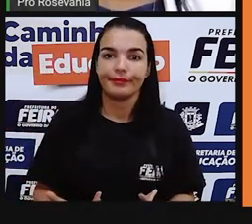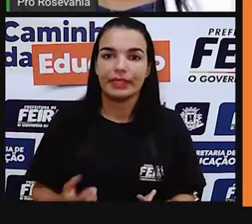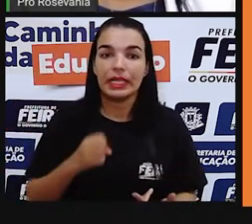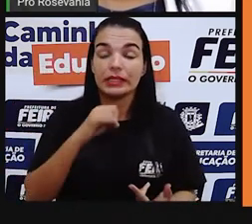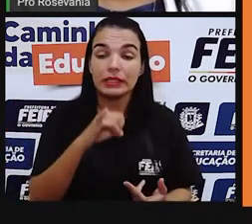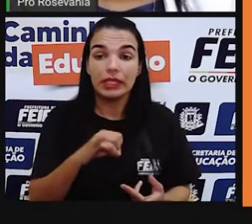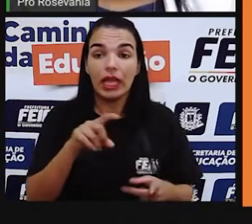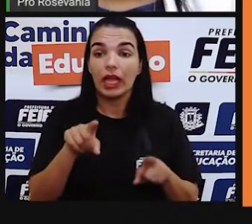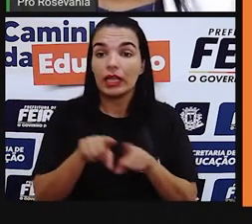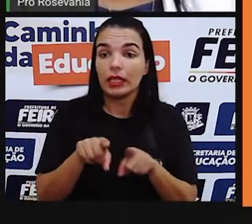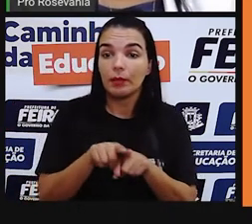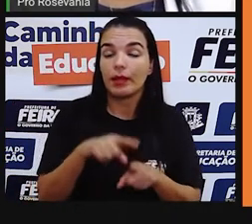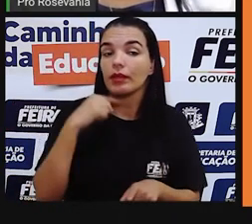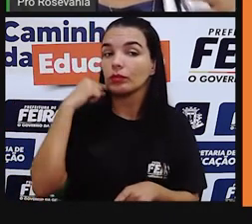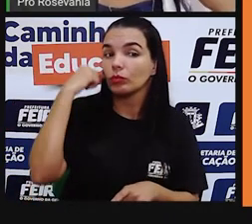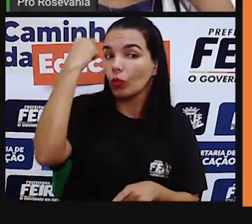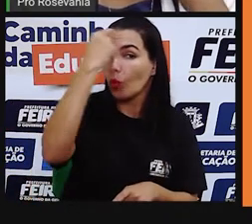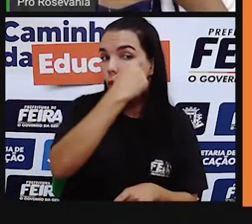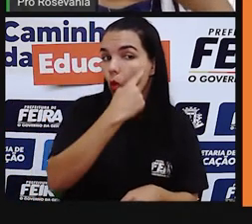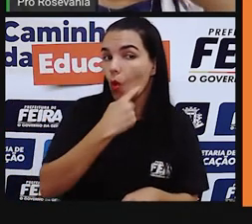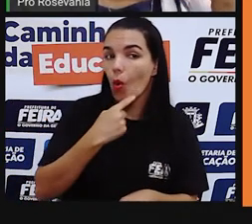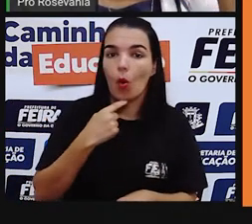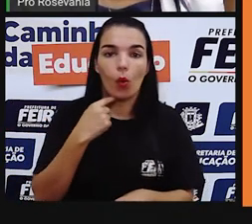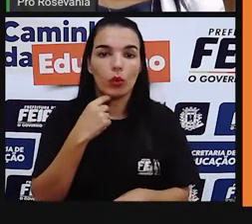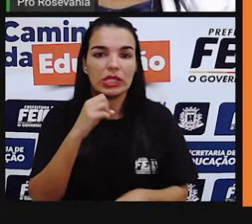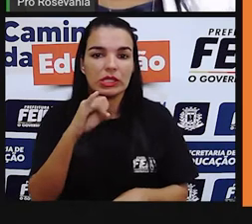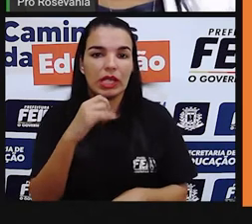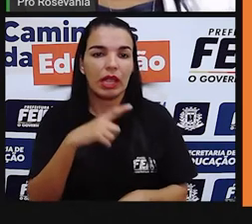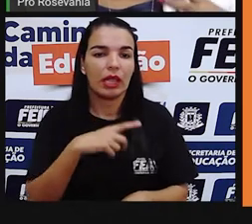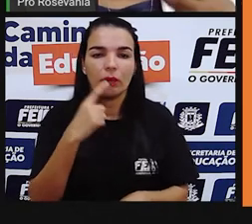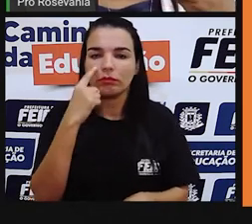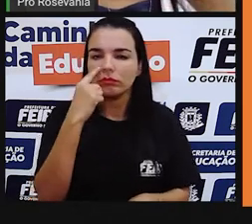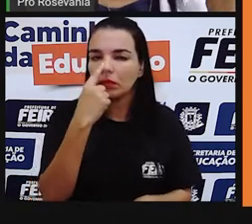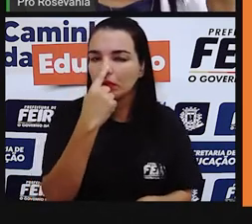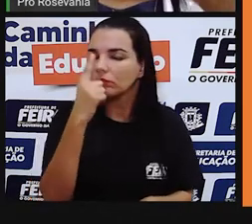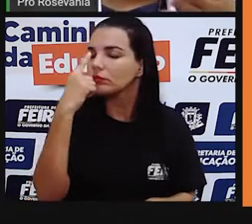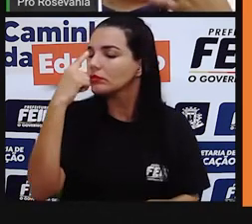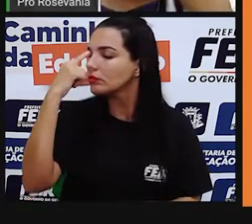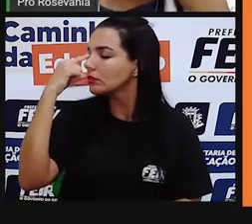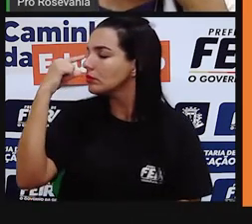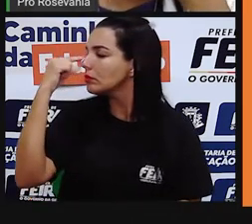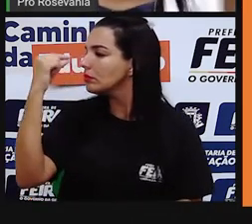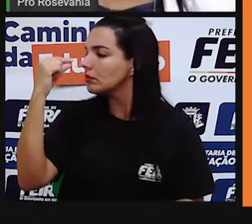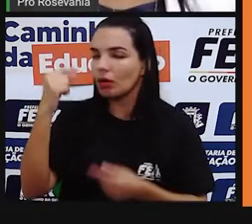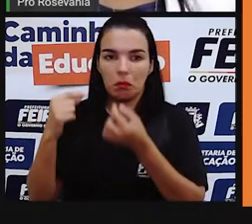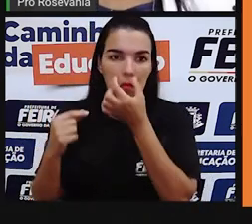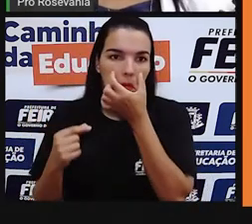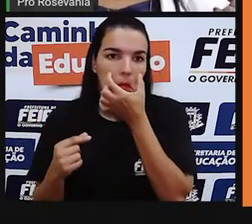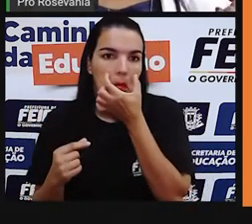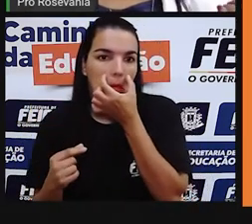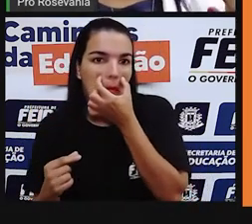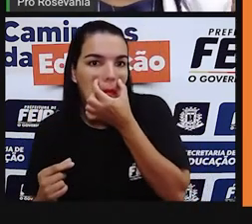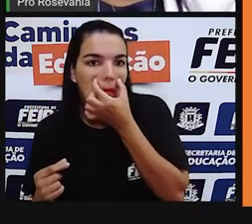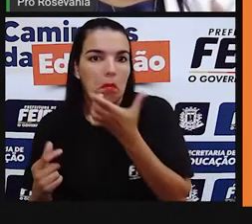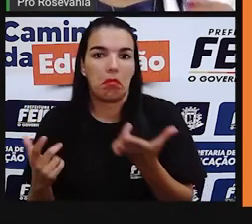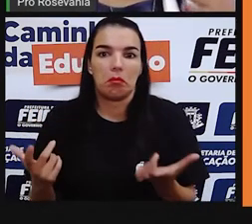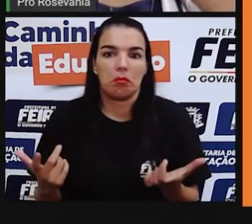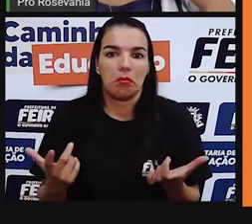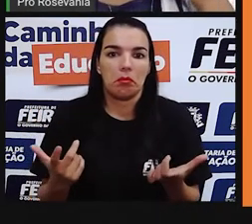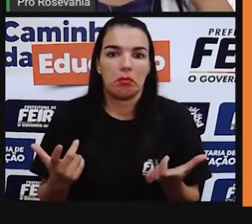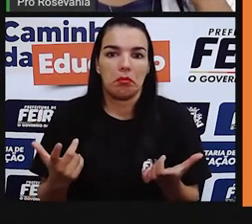Conformação facial. Né, aquele nariz mais afilado, ou o nariz, né, mais abotajado, como o